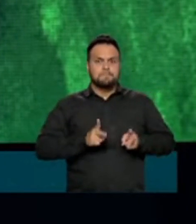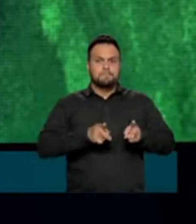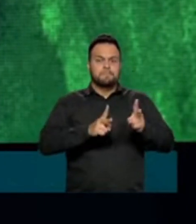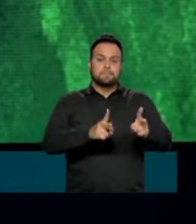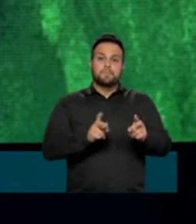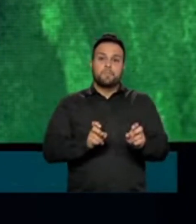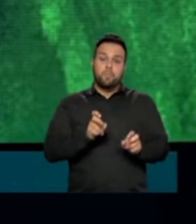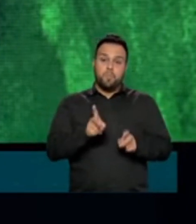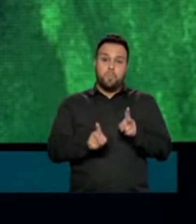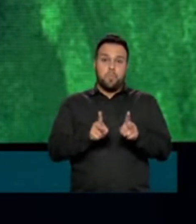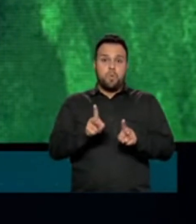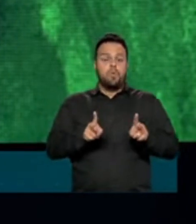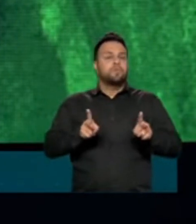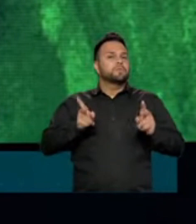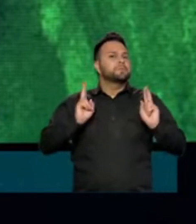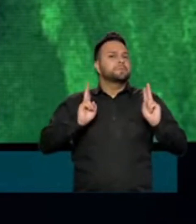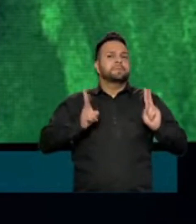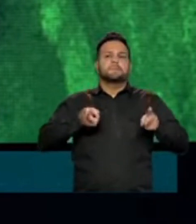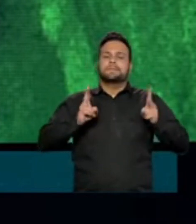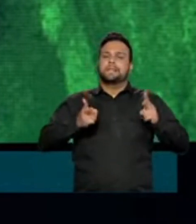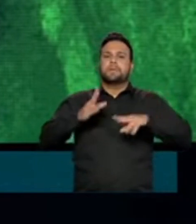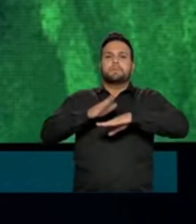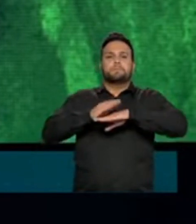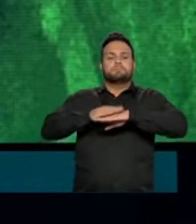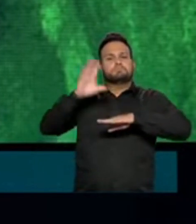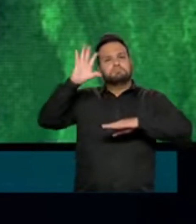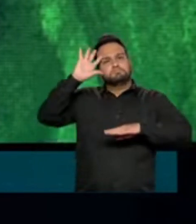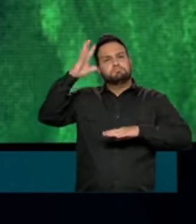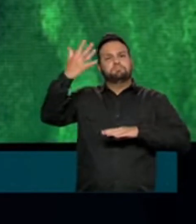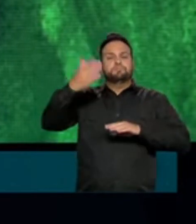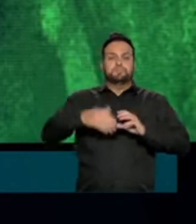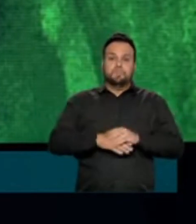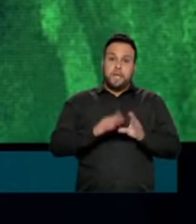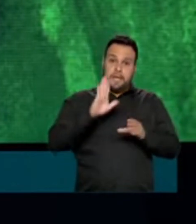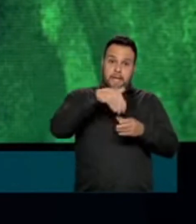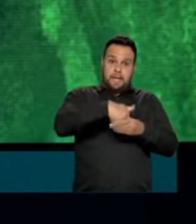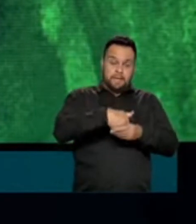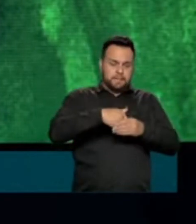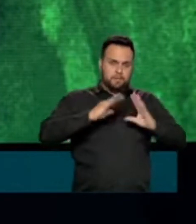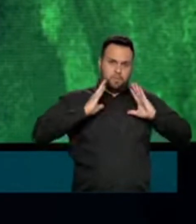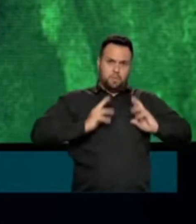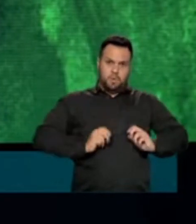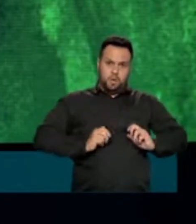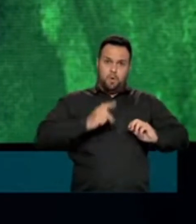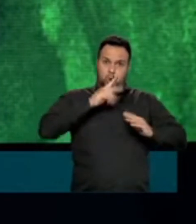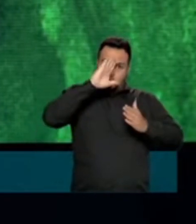sempre decide. Em eleições limpas, confiáveis e transparentes.